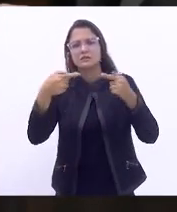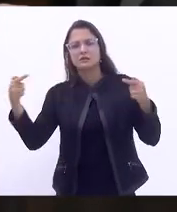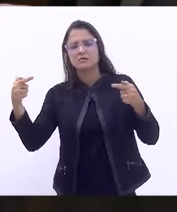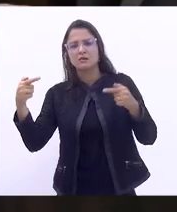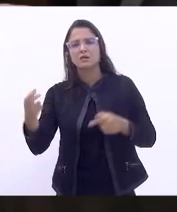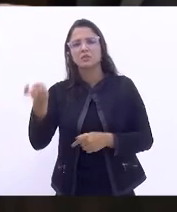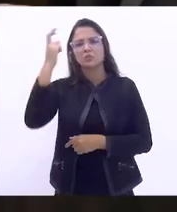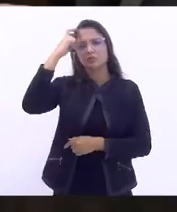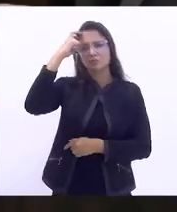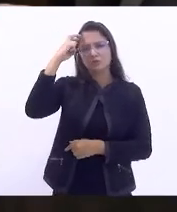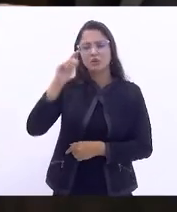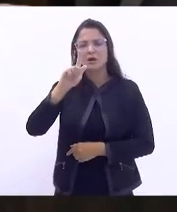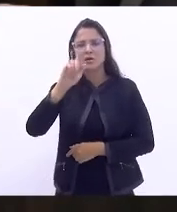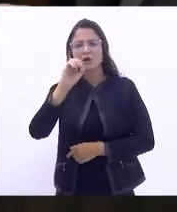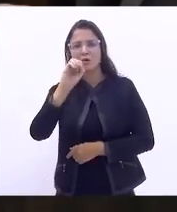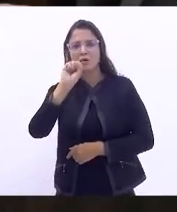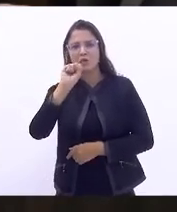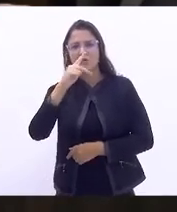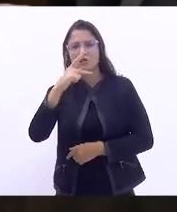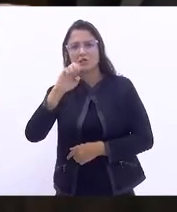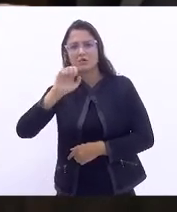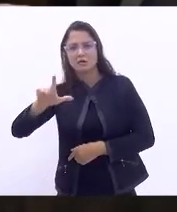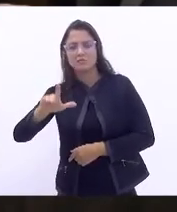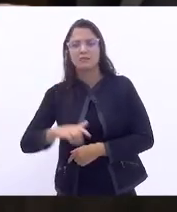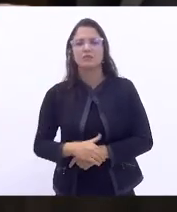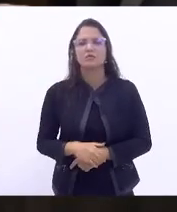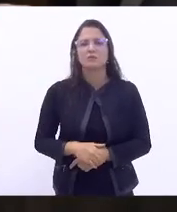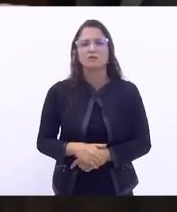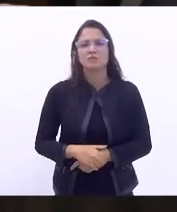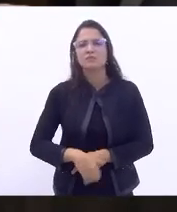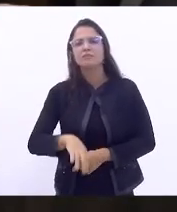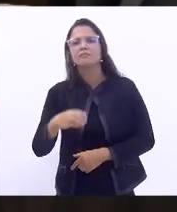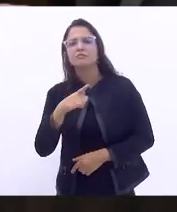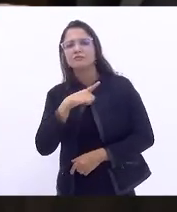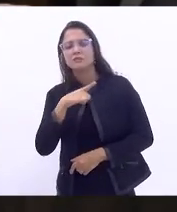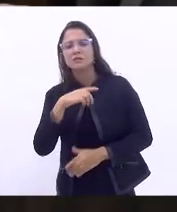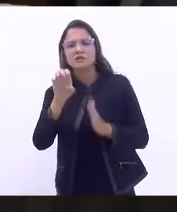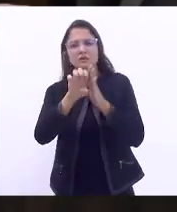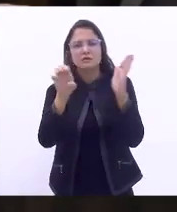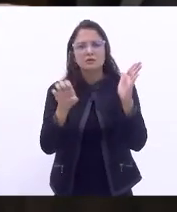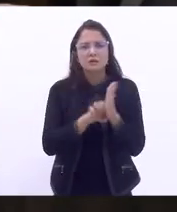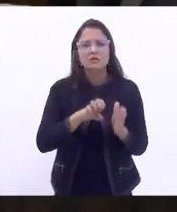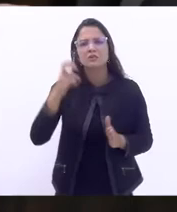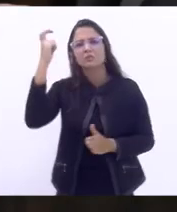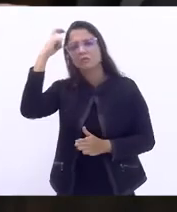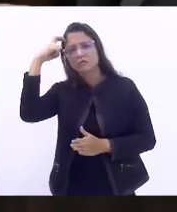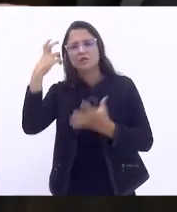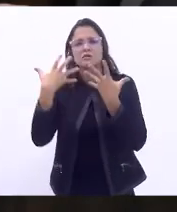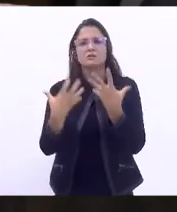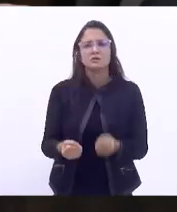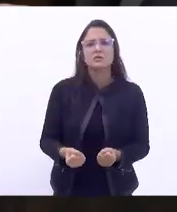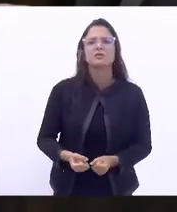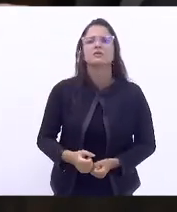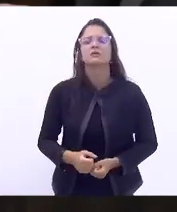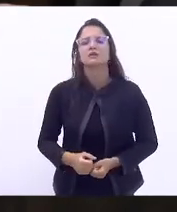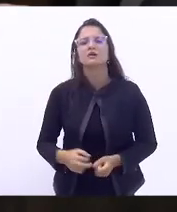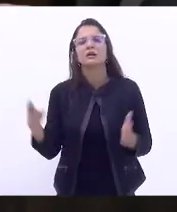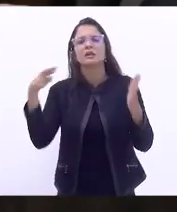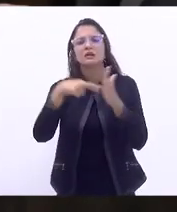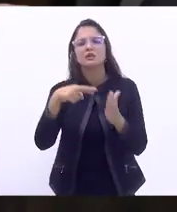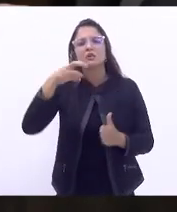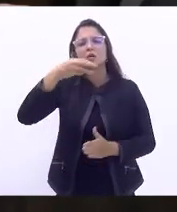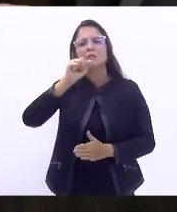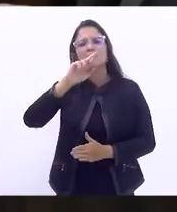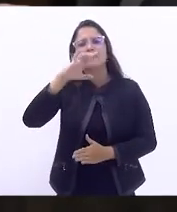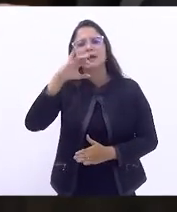Gospel, parecida à Comissão de Constituição e Justiça pela juridicidade, com emendas de cultura favorável. Relator de deputado Márcio Pacheco e